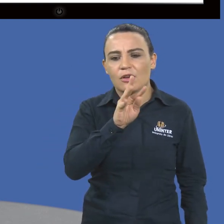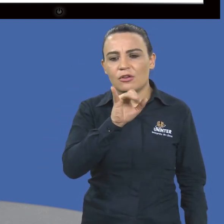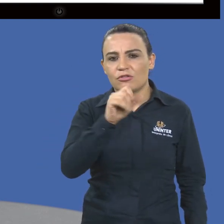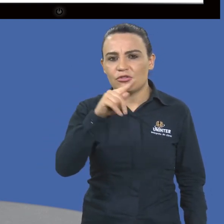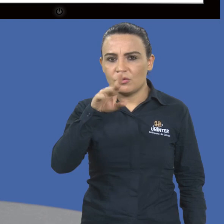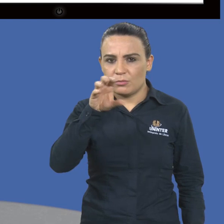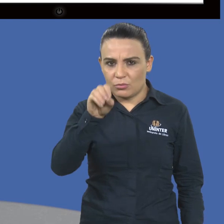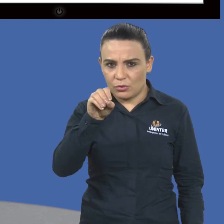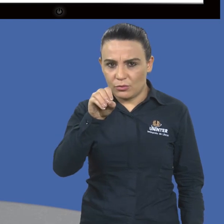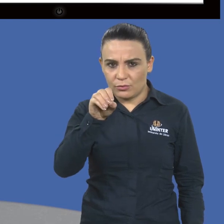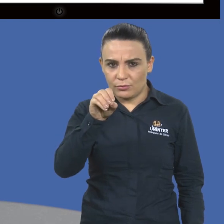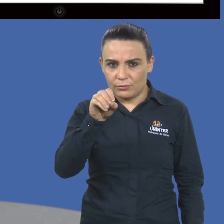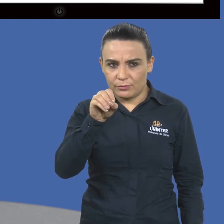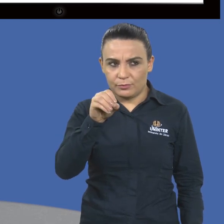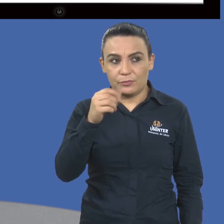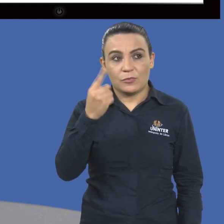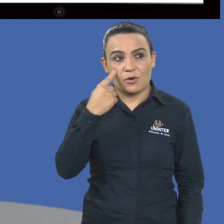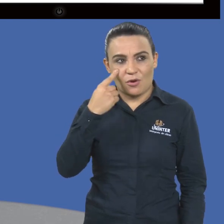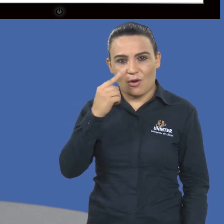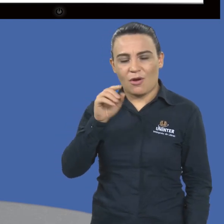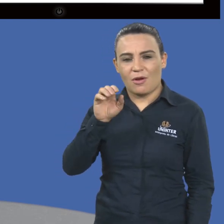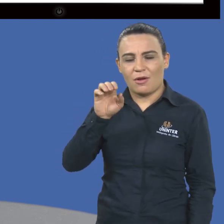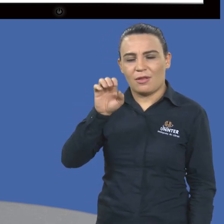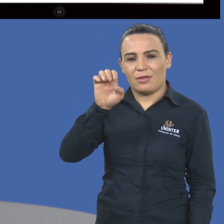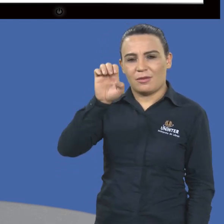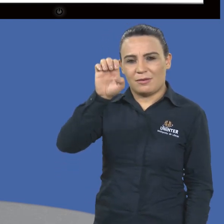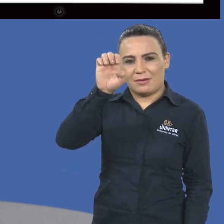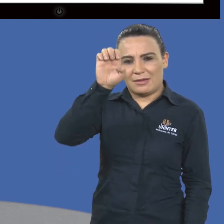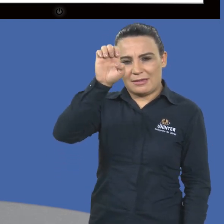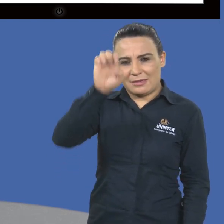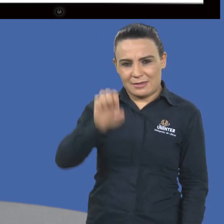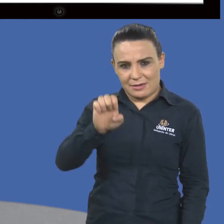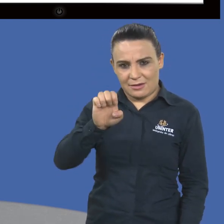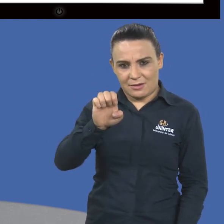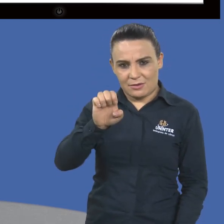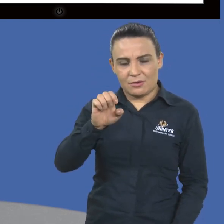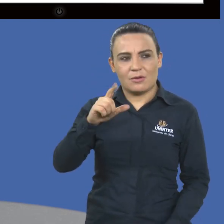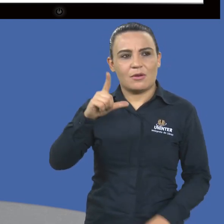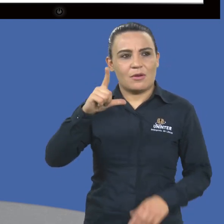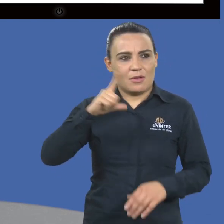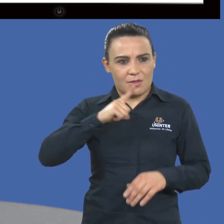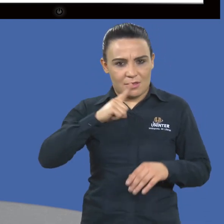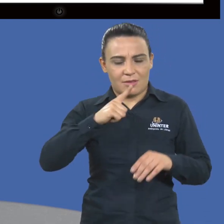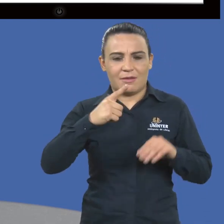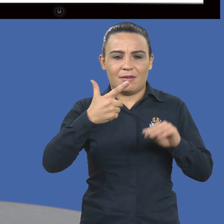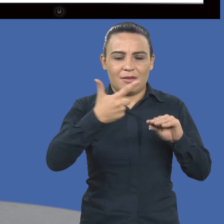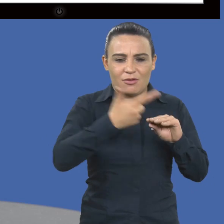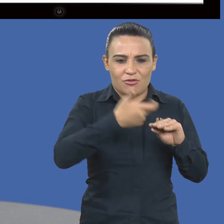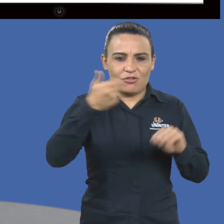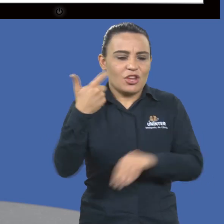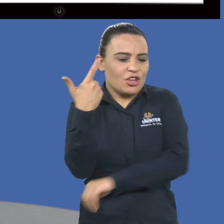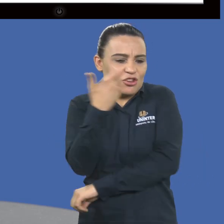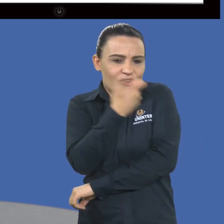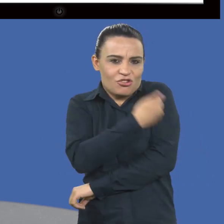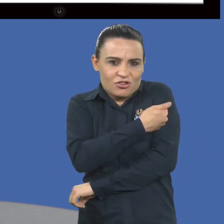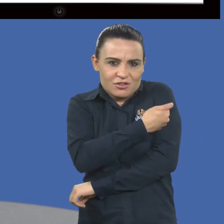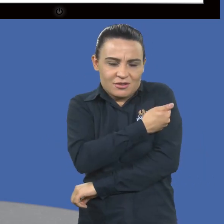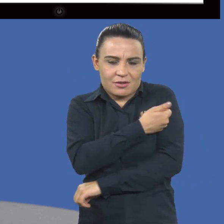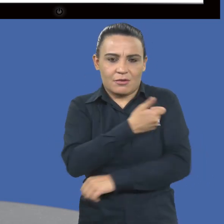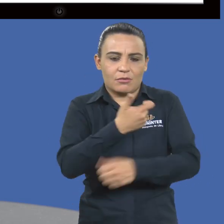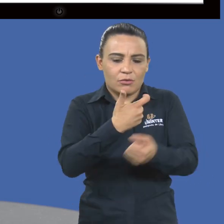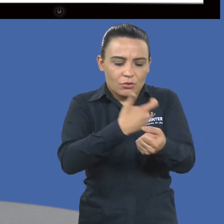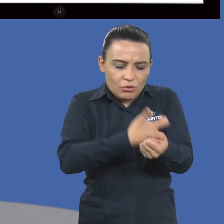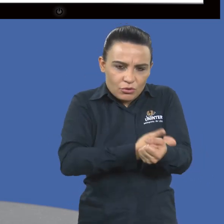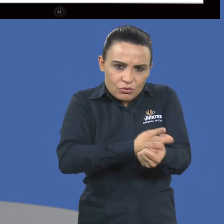desenho esquemático está mostrando. No canto superior esquerdo para baixo, então, tem uma seringuinha colhendo